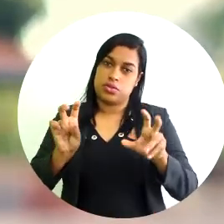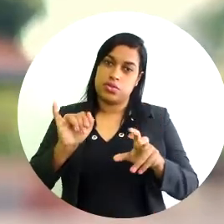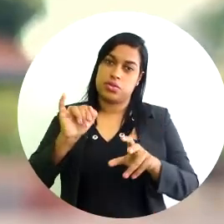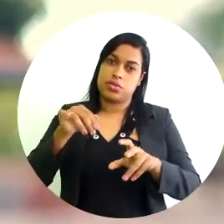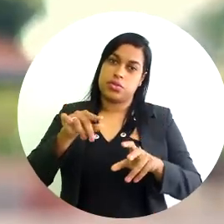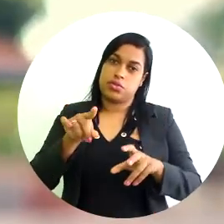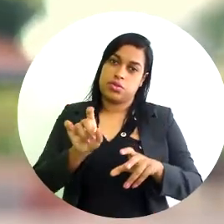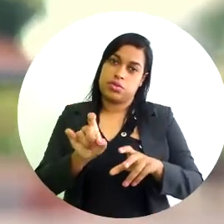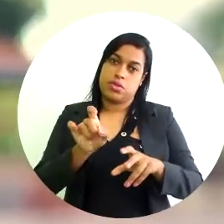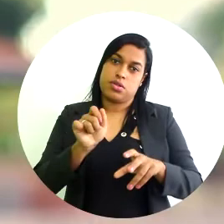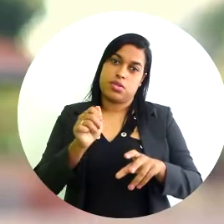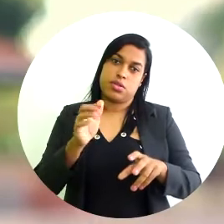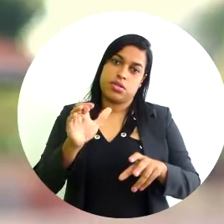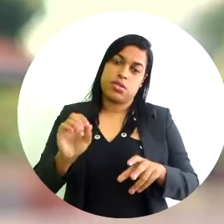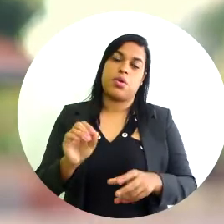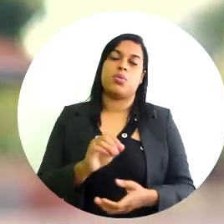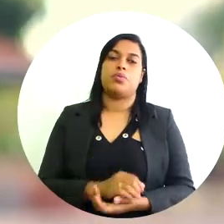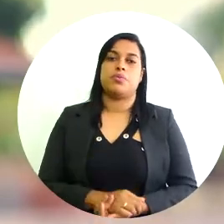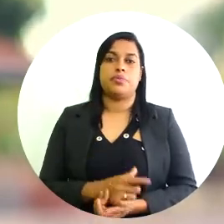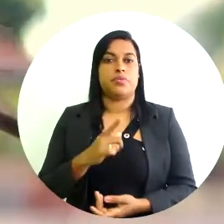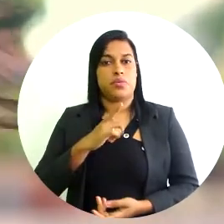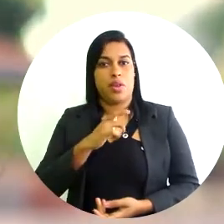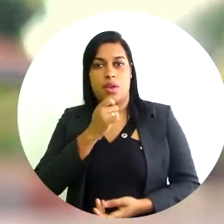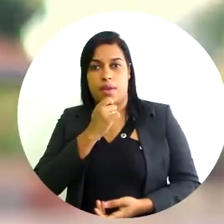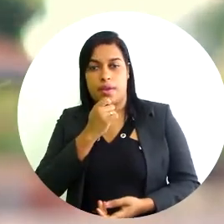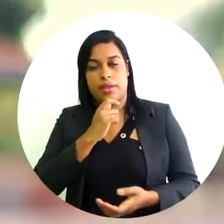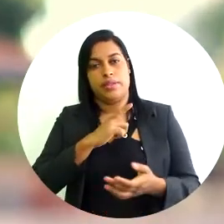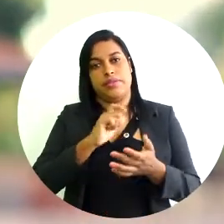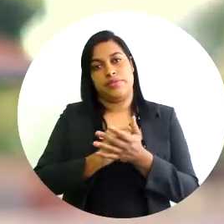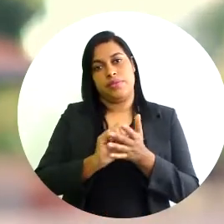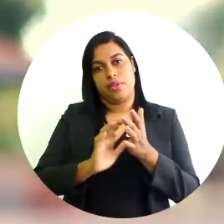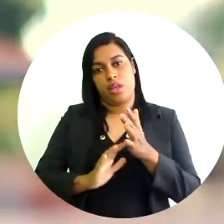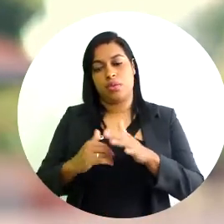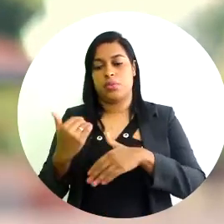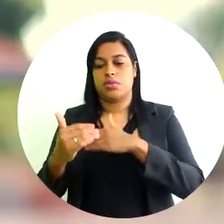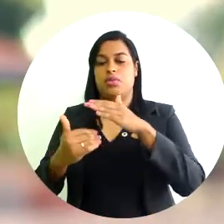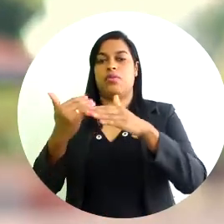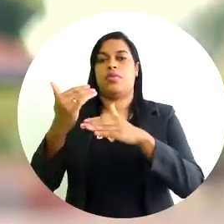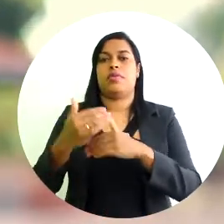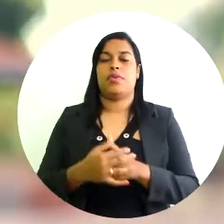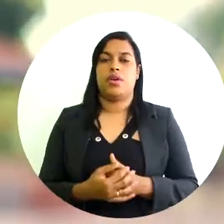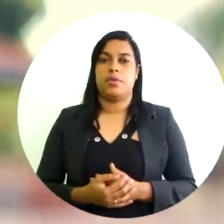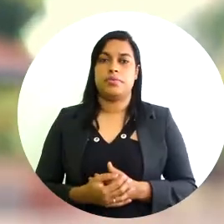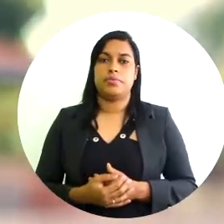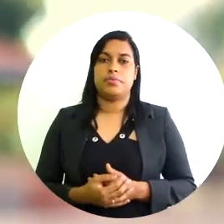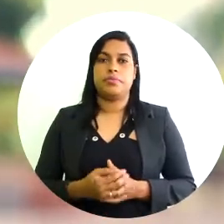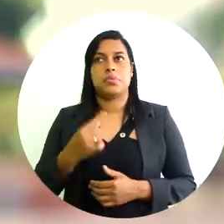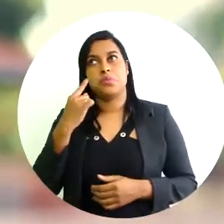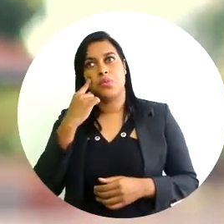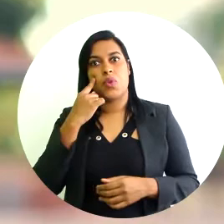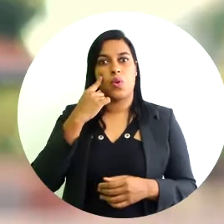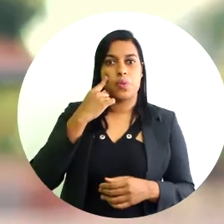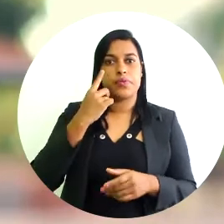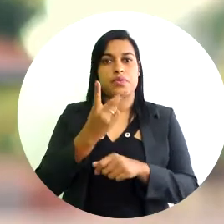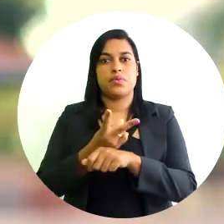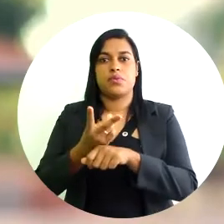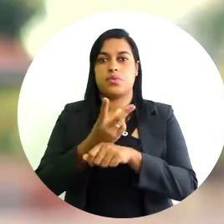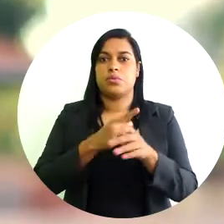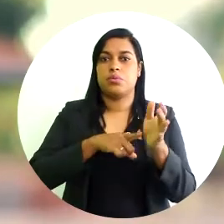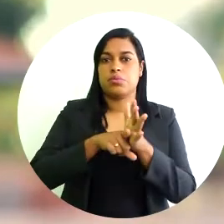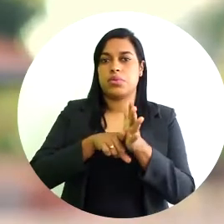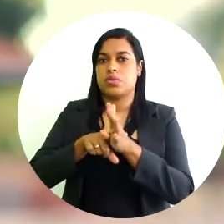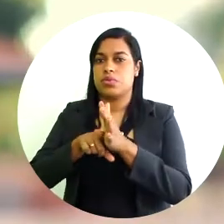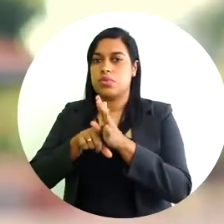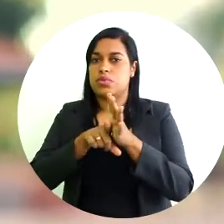indexação. Nós ainda temos uma atividade para desenvolver. Em caso de dúvidas, procure nos